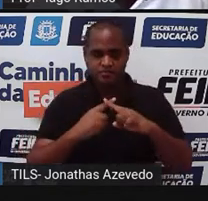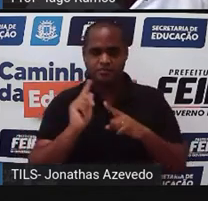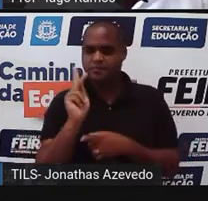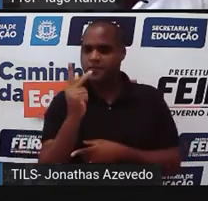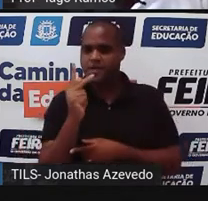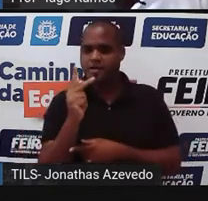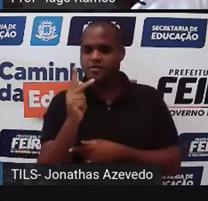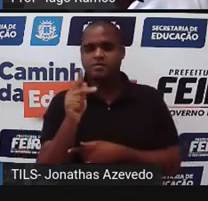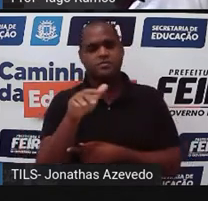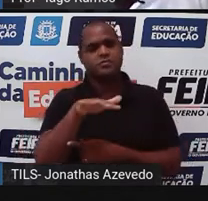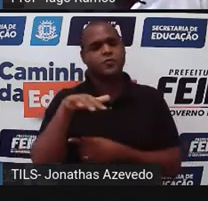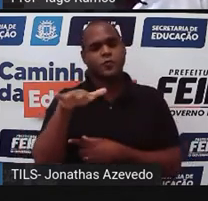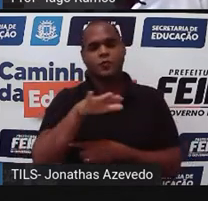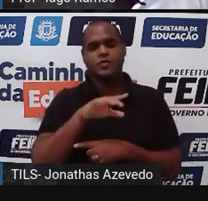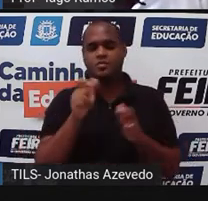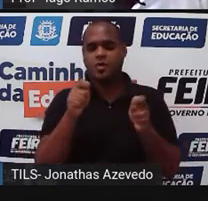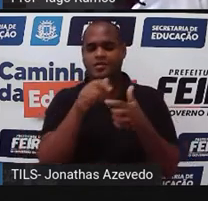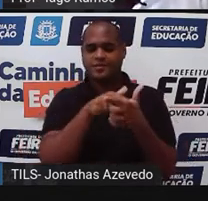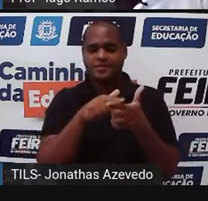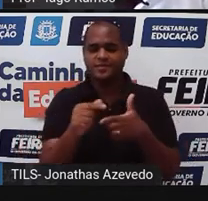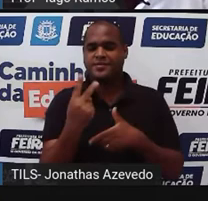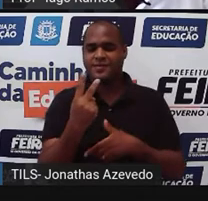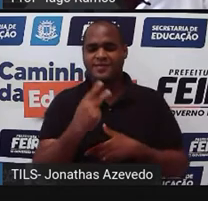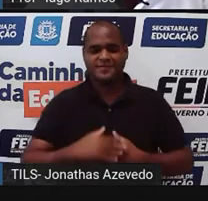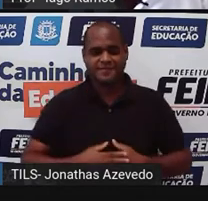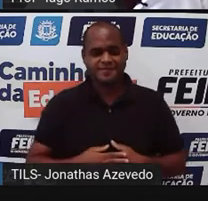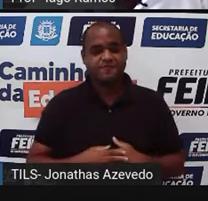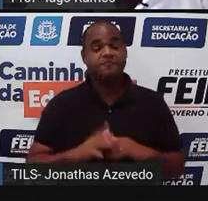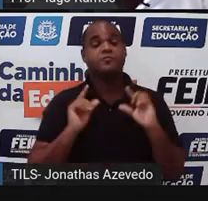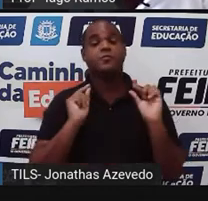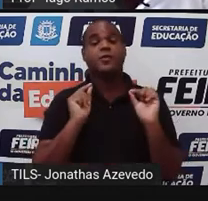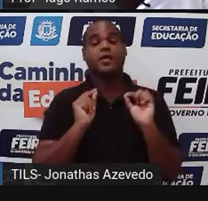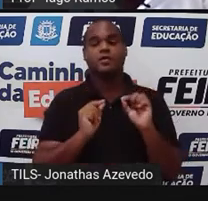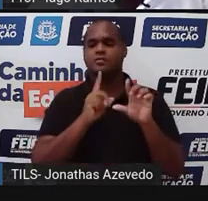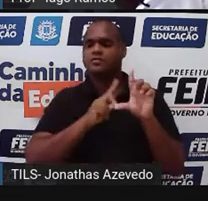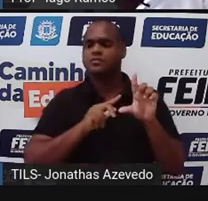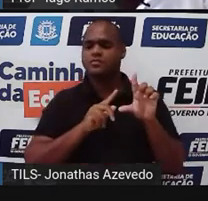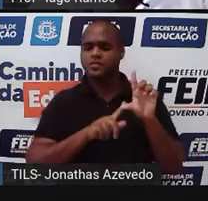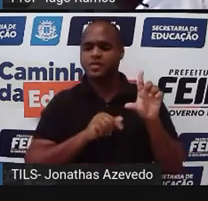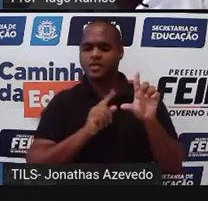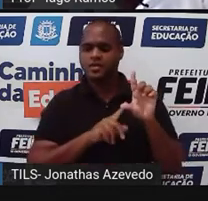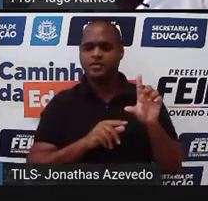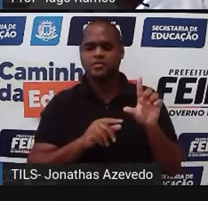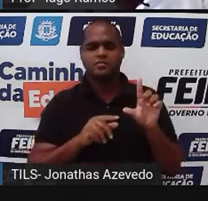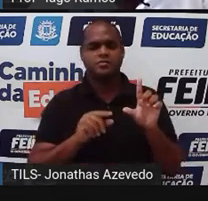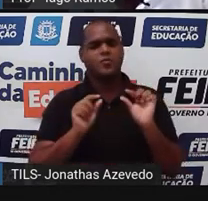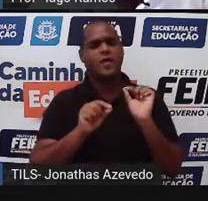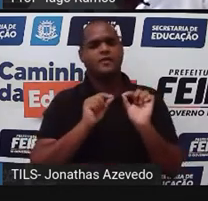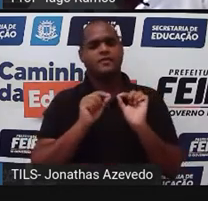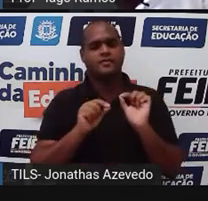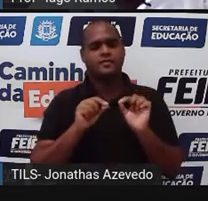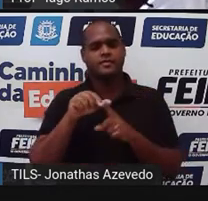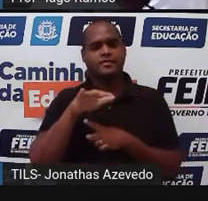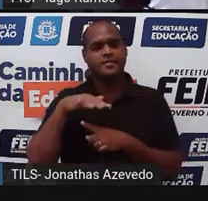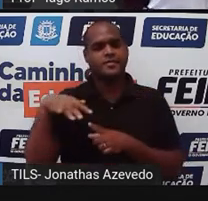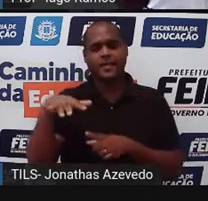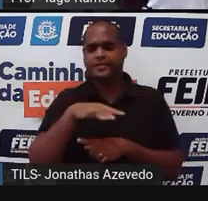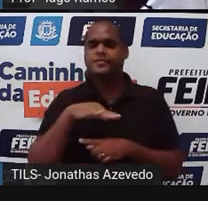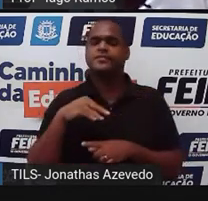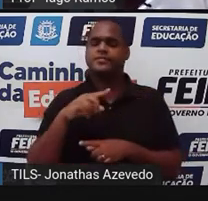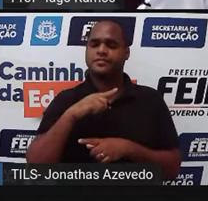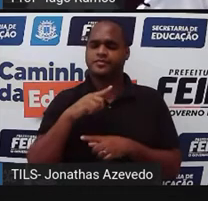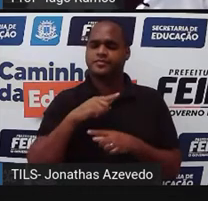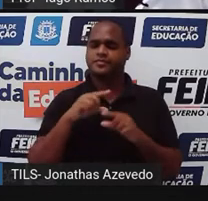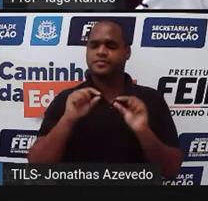1h tudo isso dividido por 2 O que é que são essas letras o bem maiúsculo a base maior